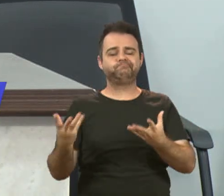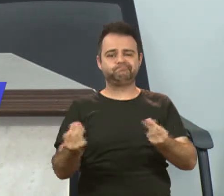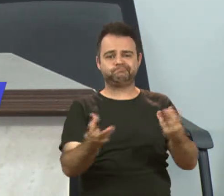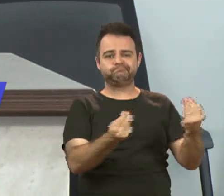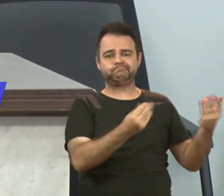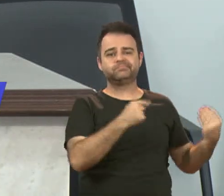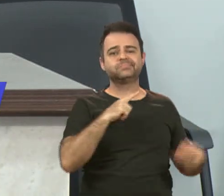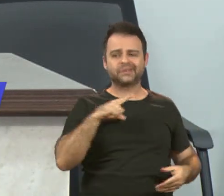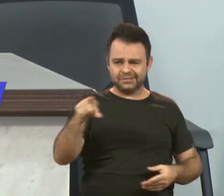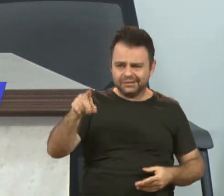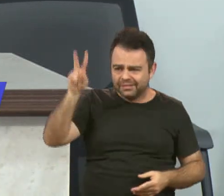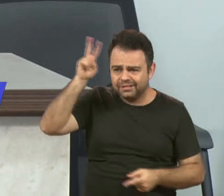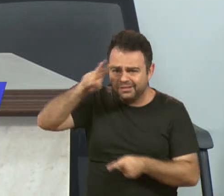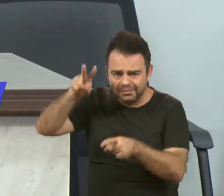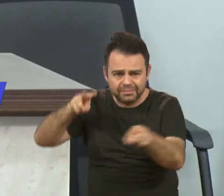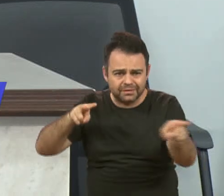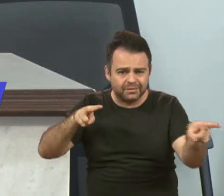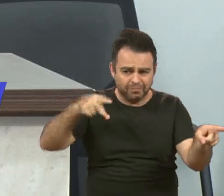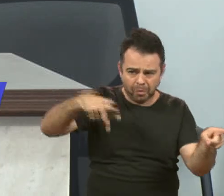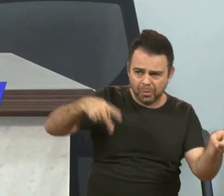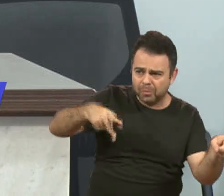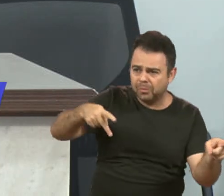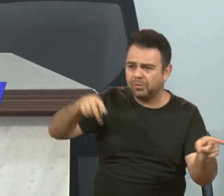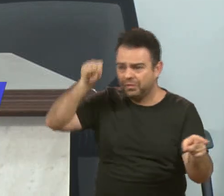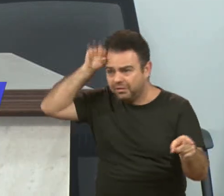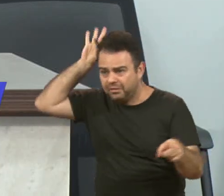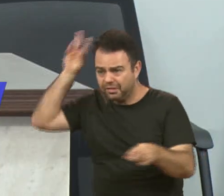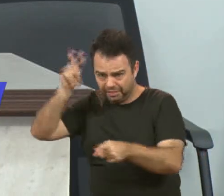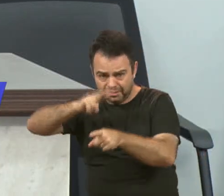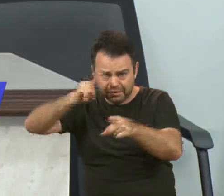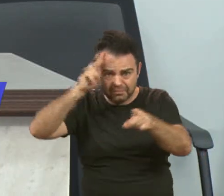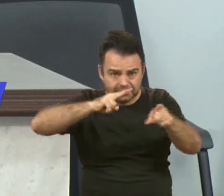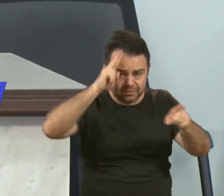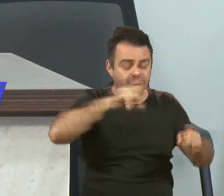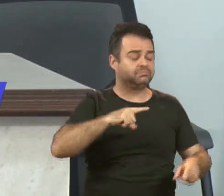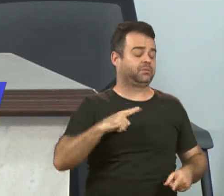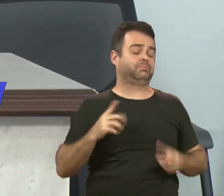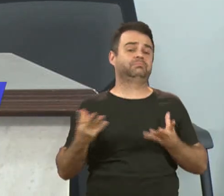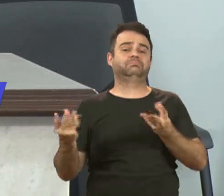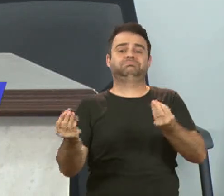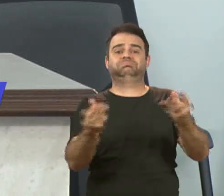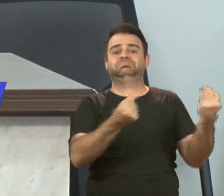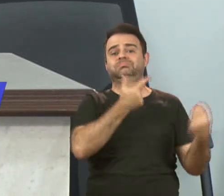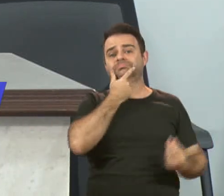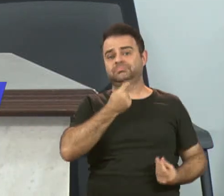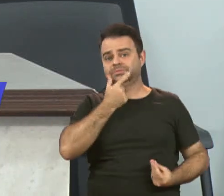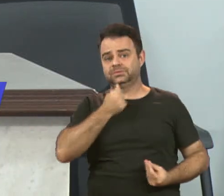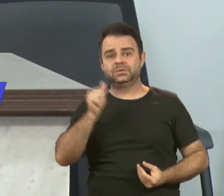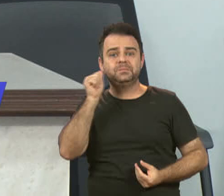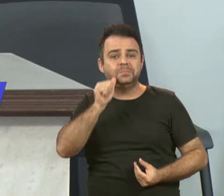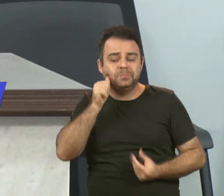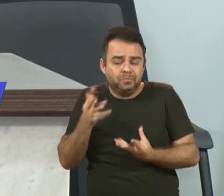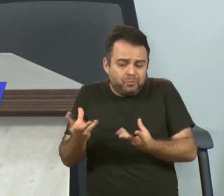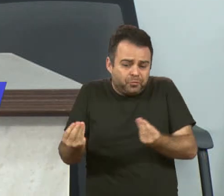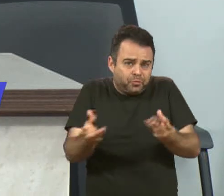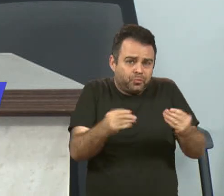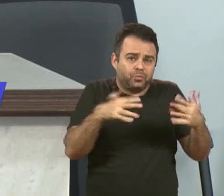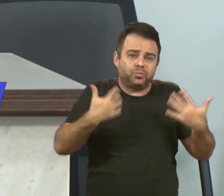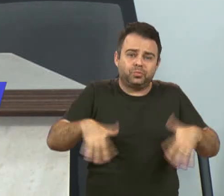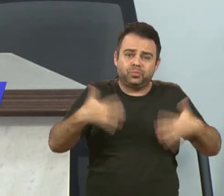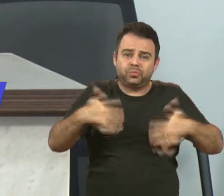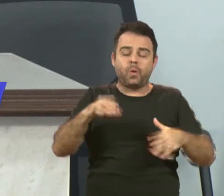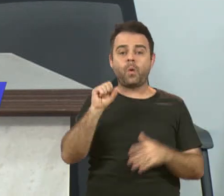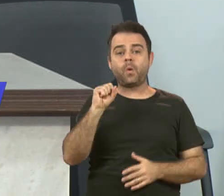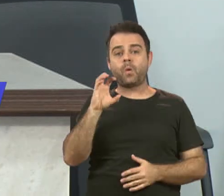vereadores mais antigos da casa. Os meninos e meninas de rua na cidade de Rio Preto chegaram a mais de 80, em situação